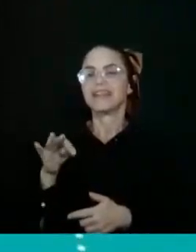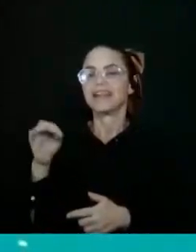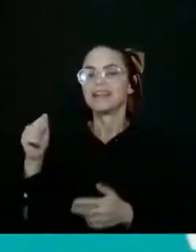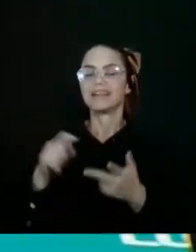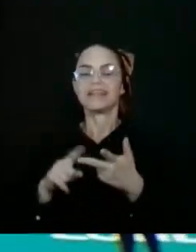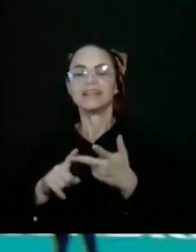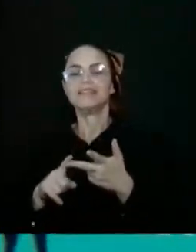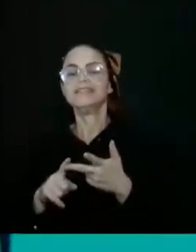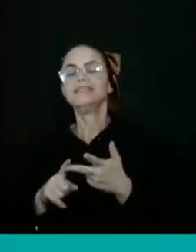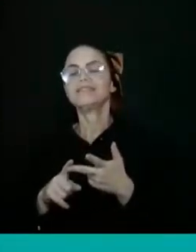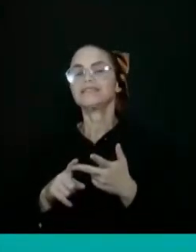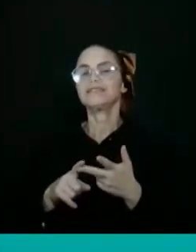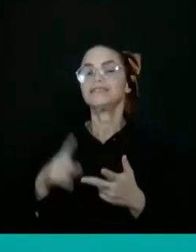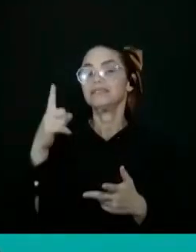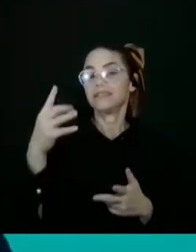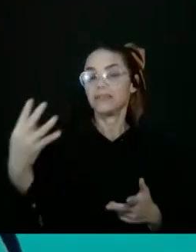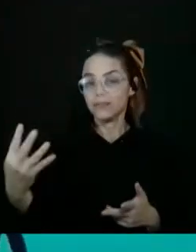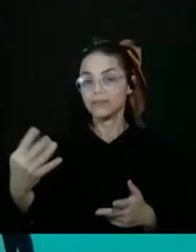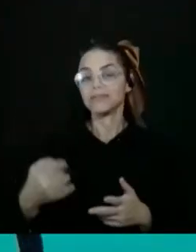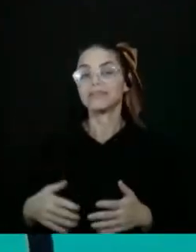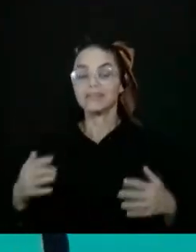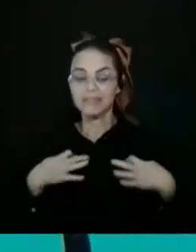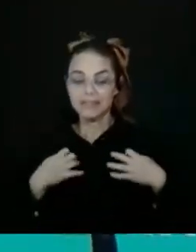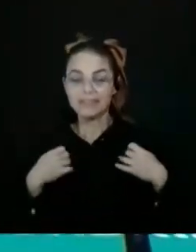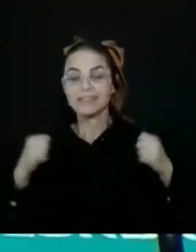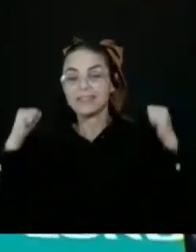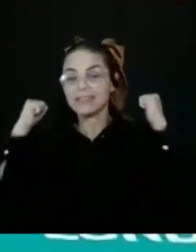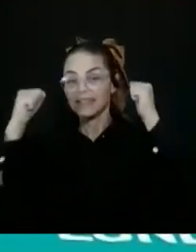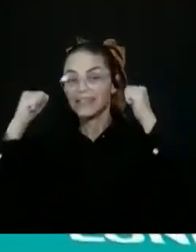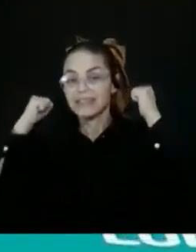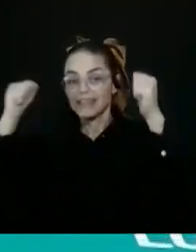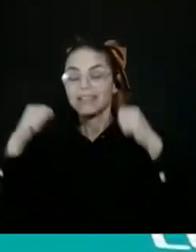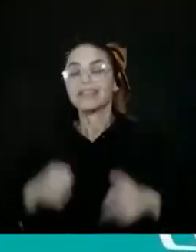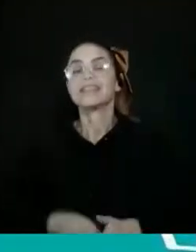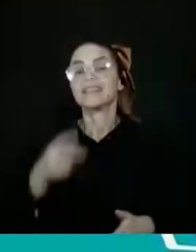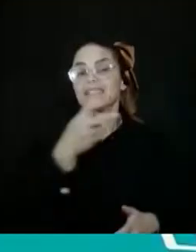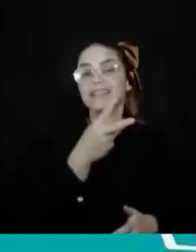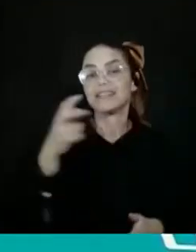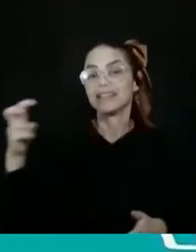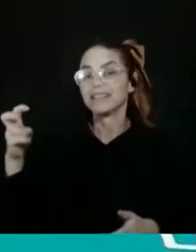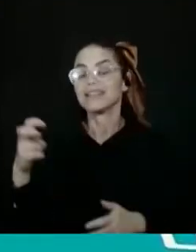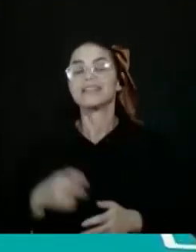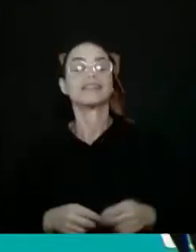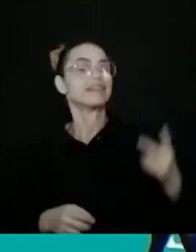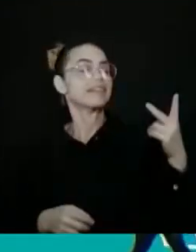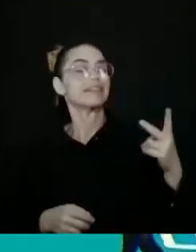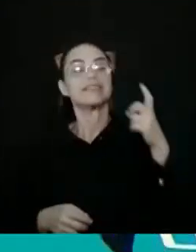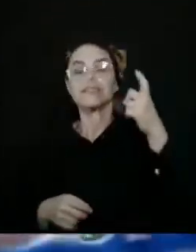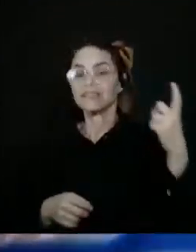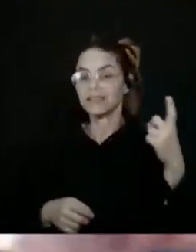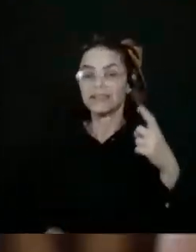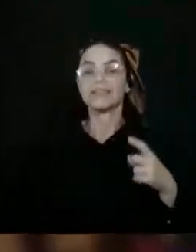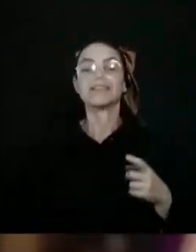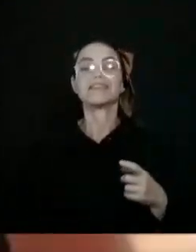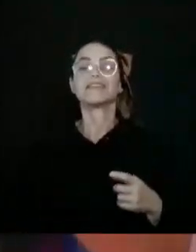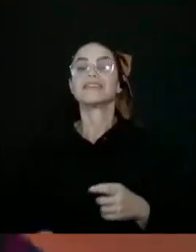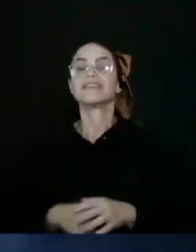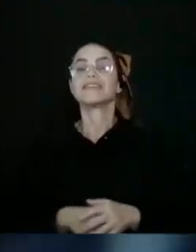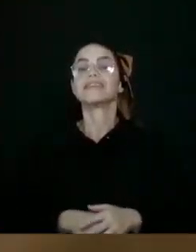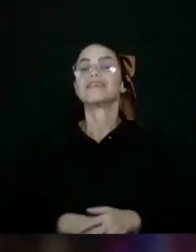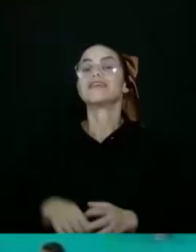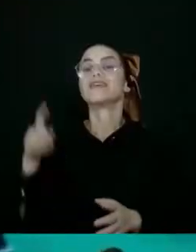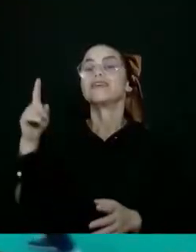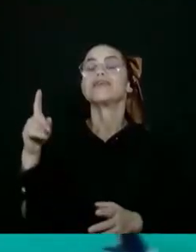camisa 14 virou mais uma para fazer 25-21 e 7-0 para os